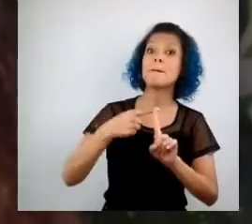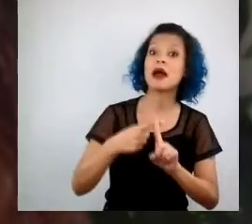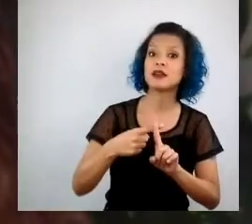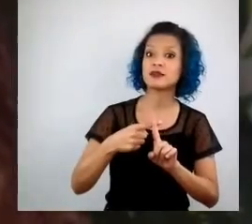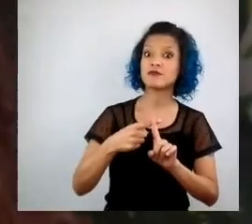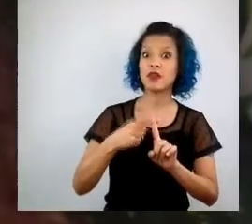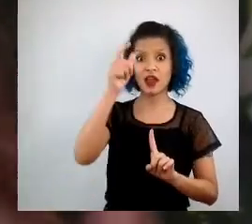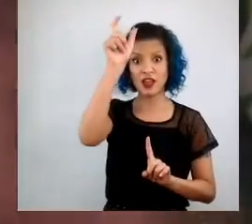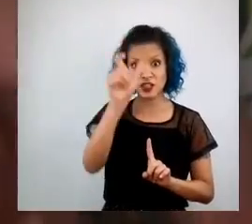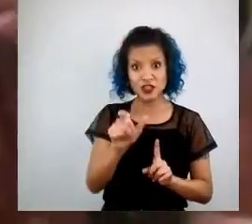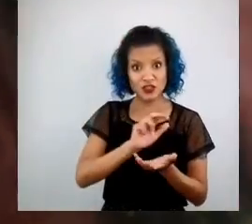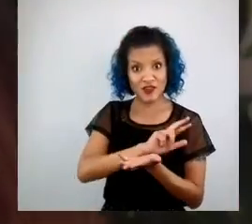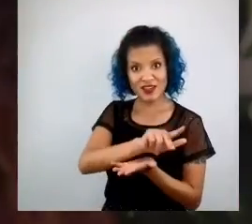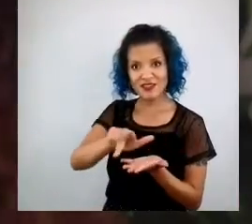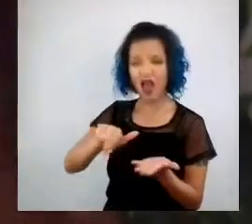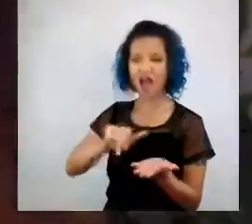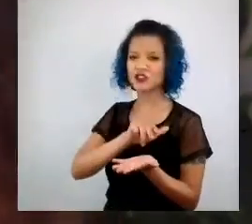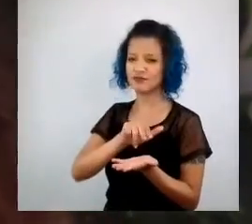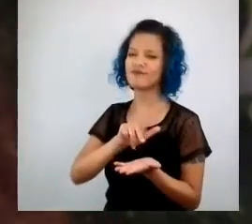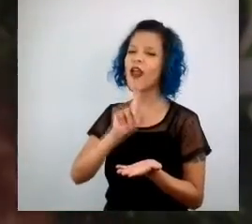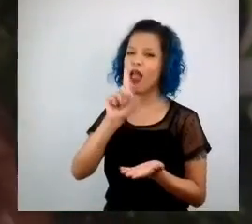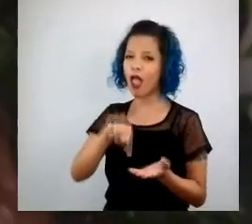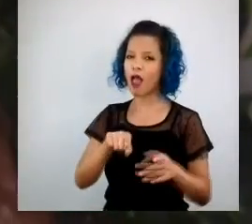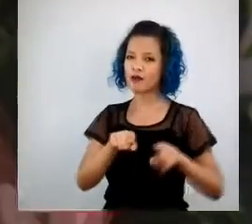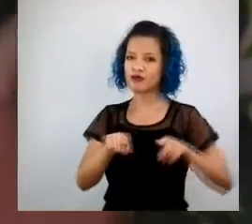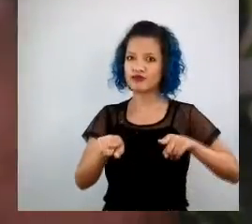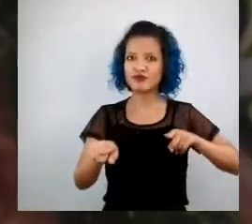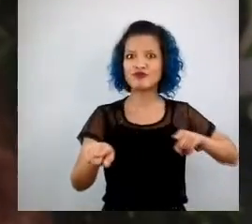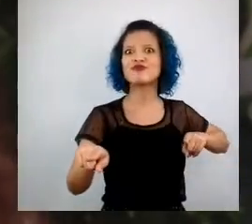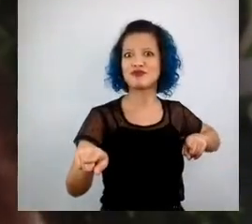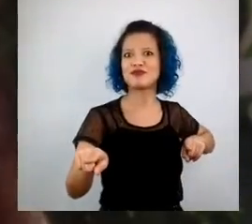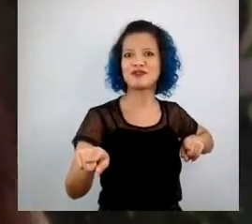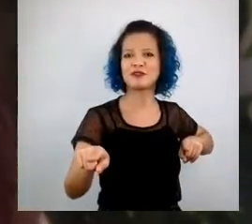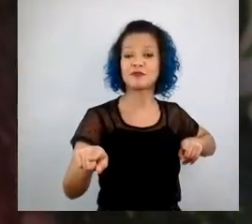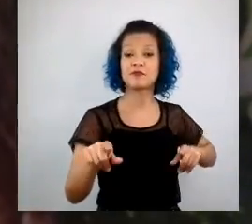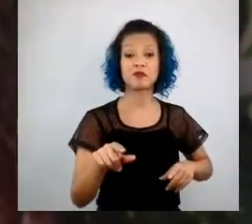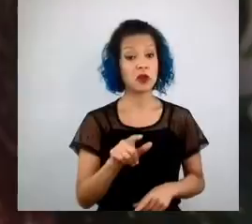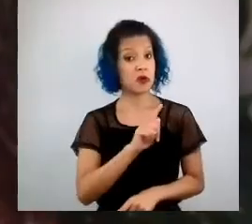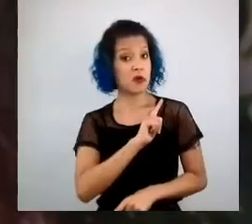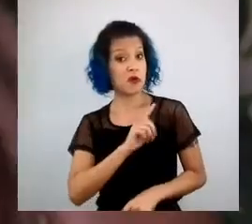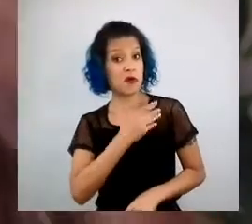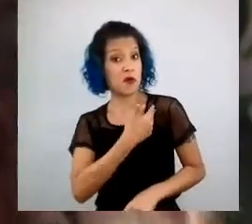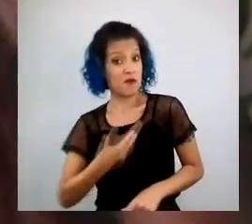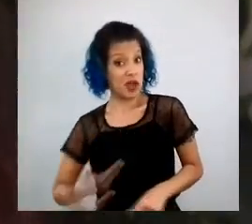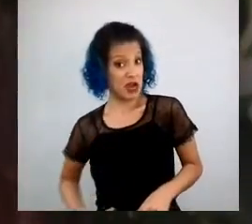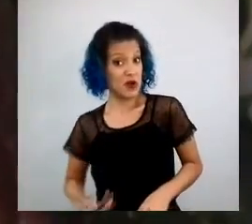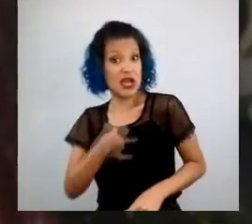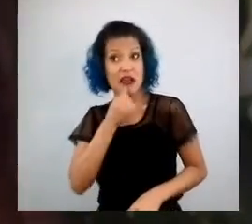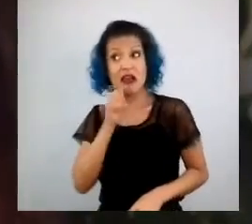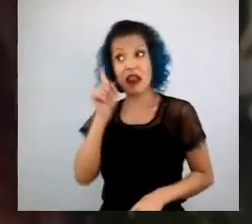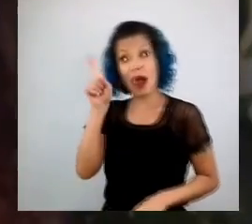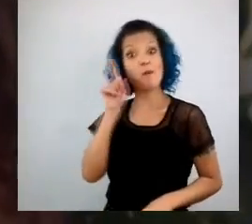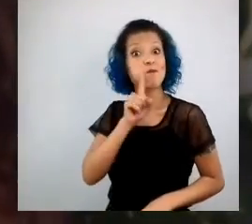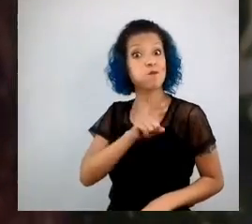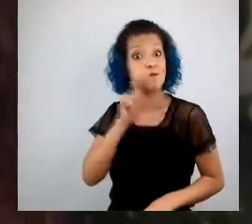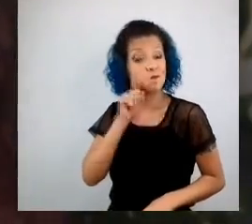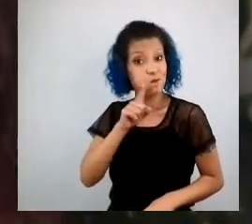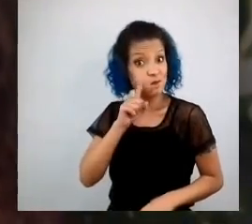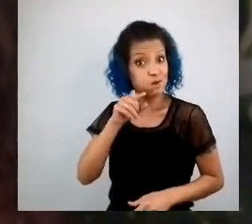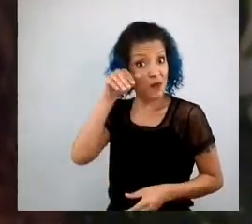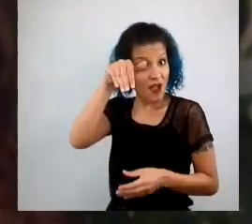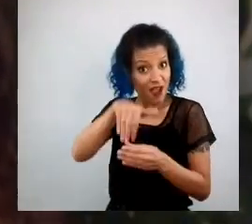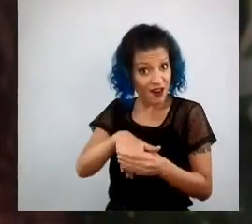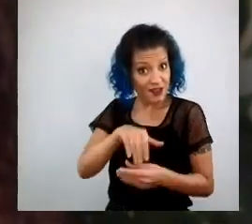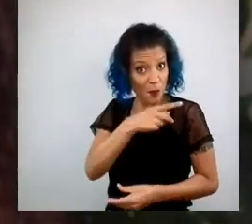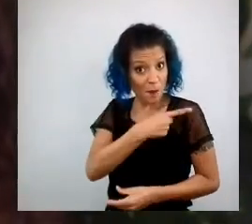né? Seja nos governos, acho que as eleições nos Estados Unidos comprovam isso, né?